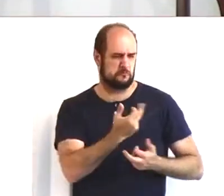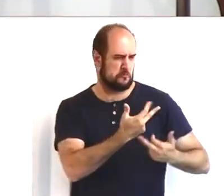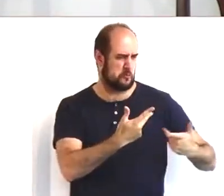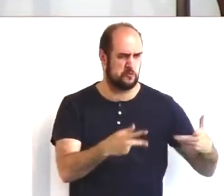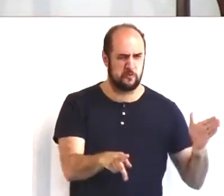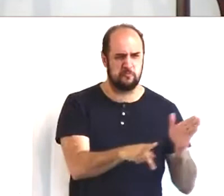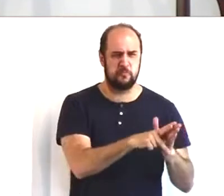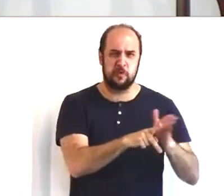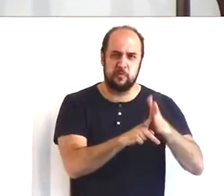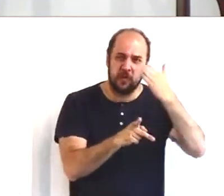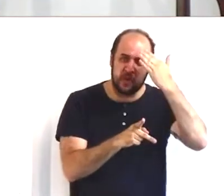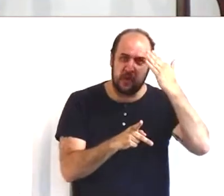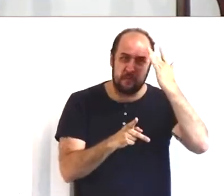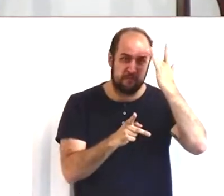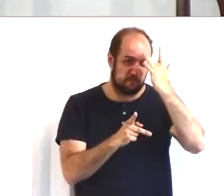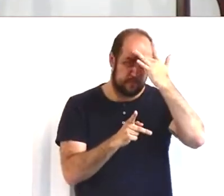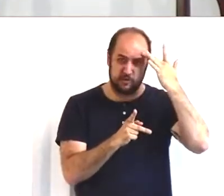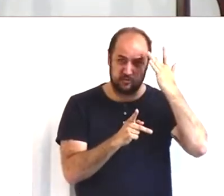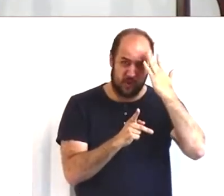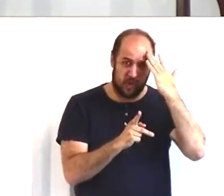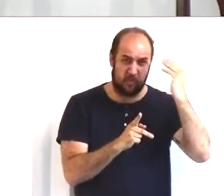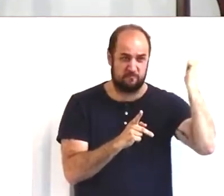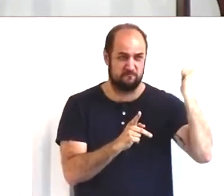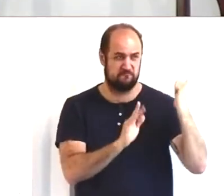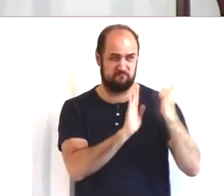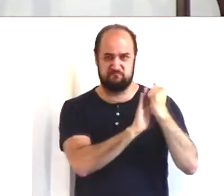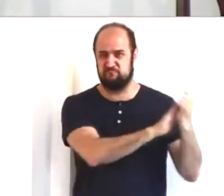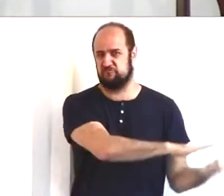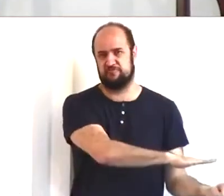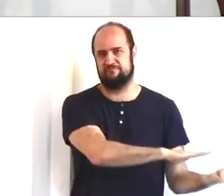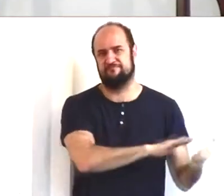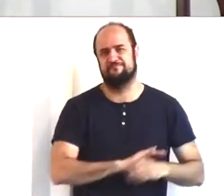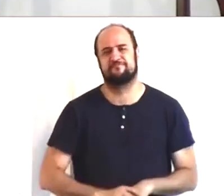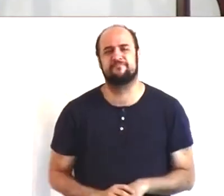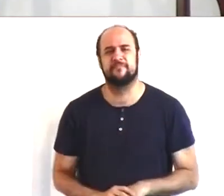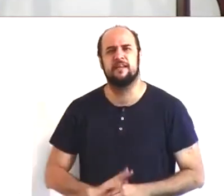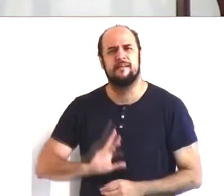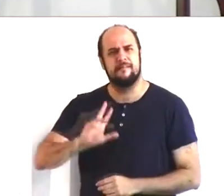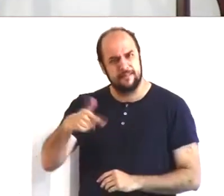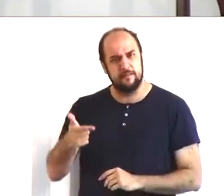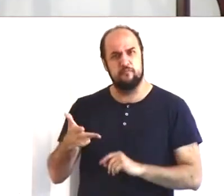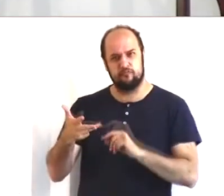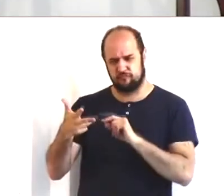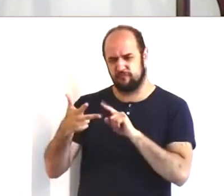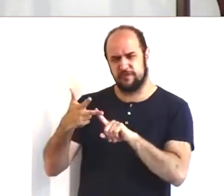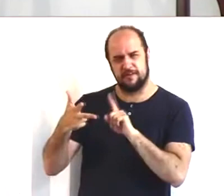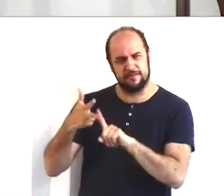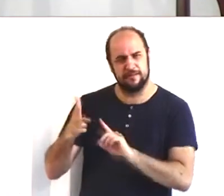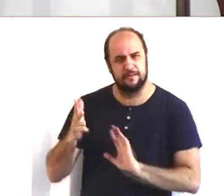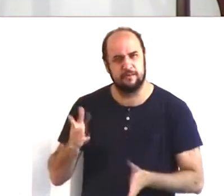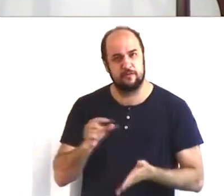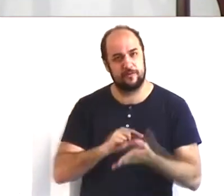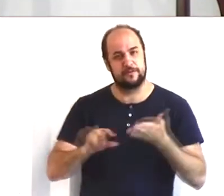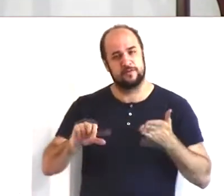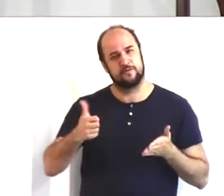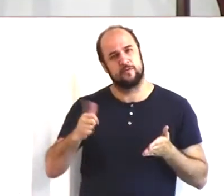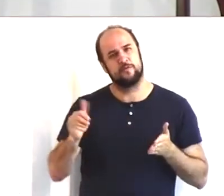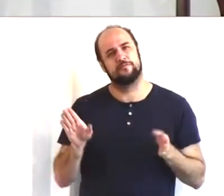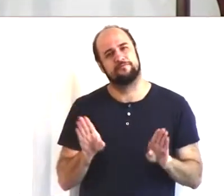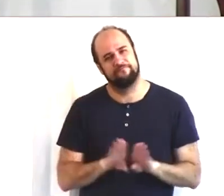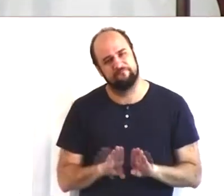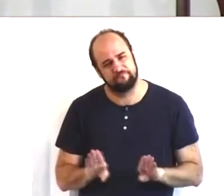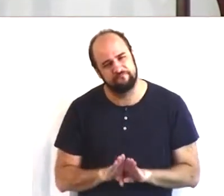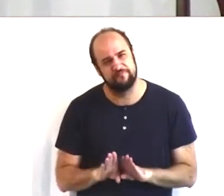sabedoria humana. Uma terceira ideia, no versículo 9 em diante, até o versículo 11, bem interessante